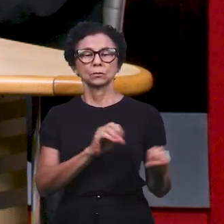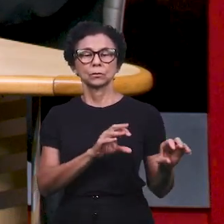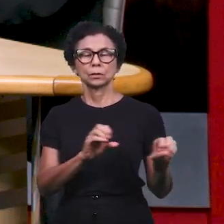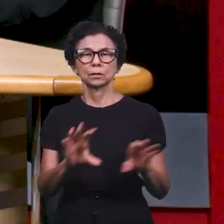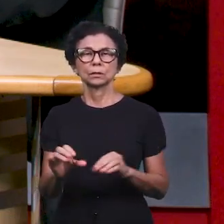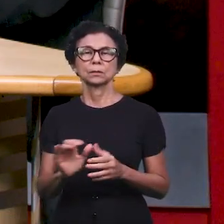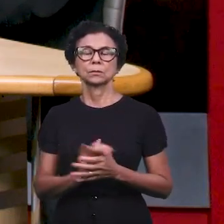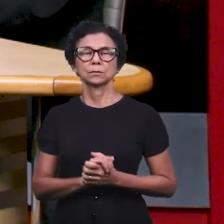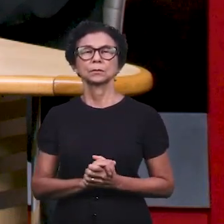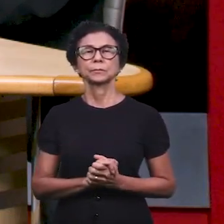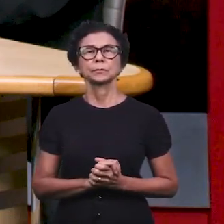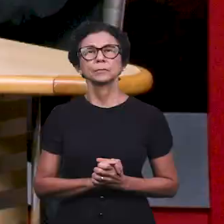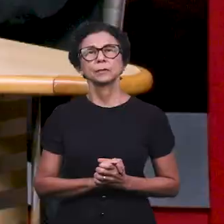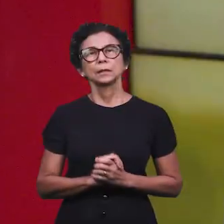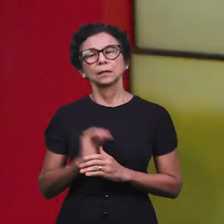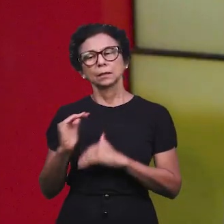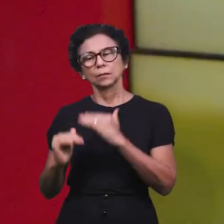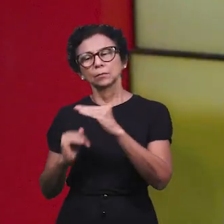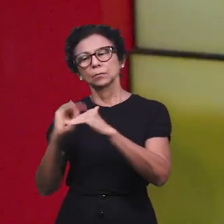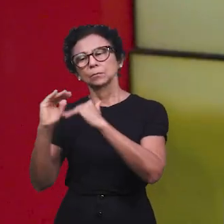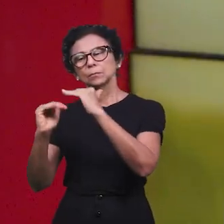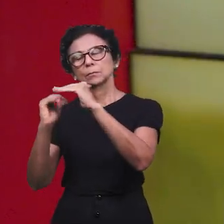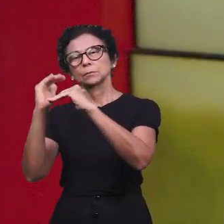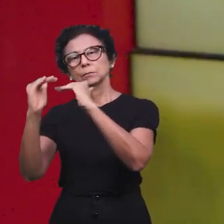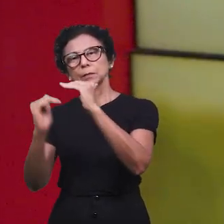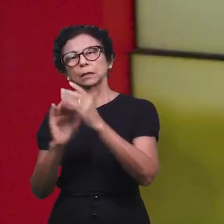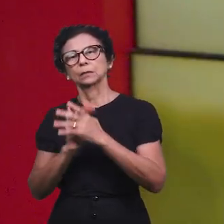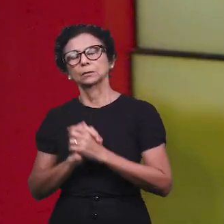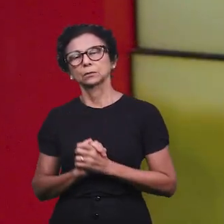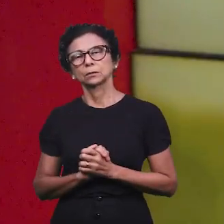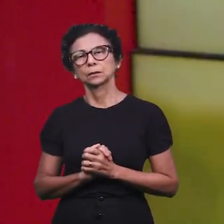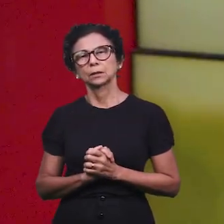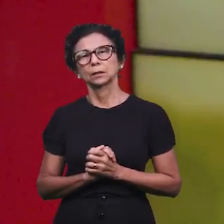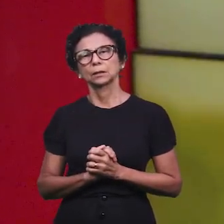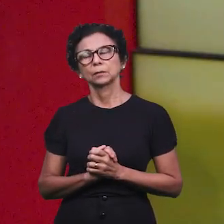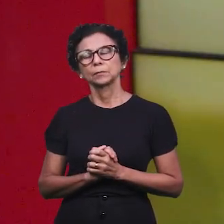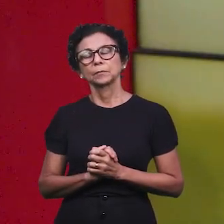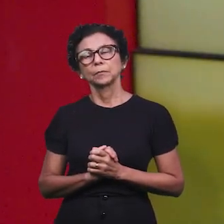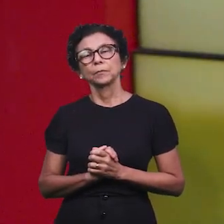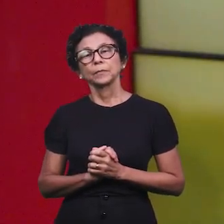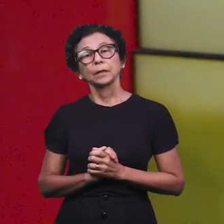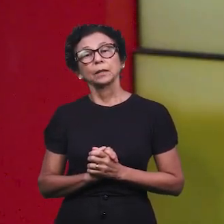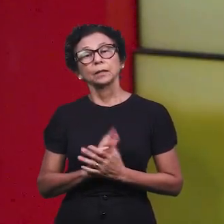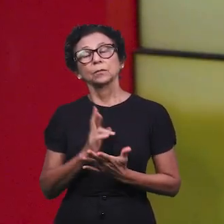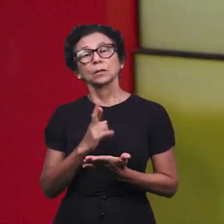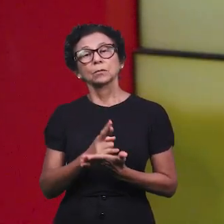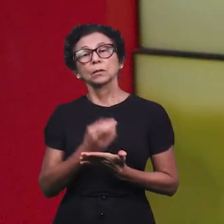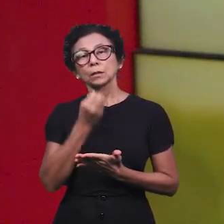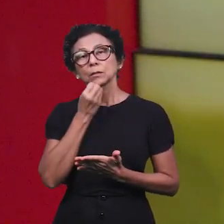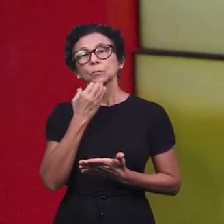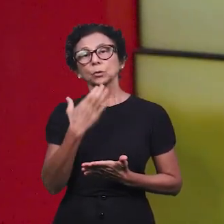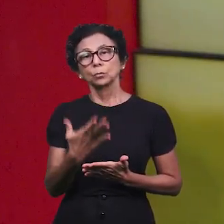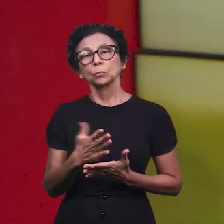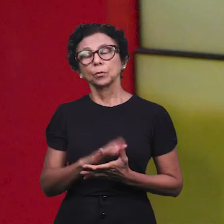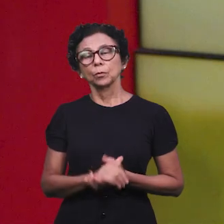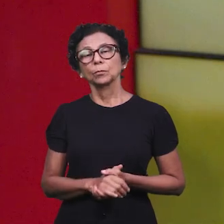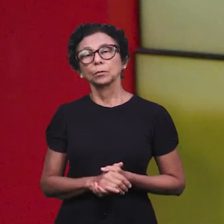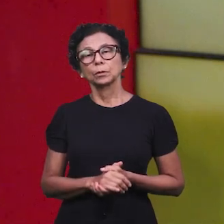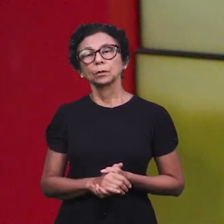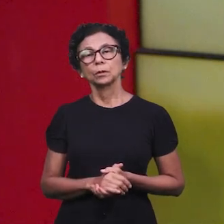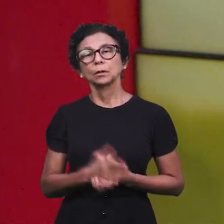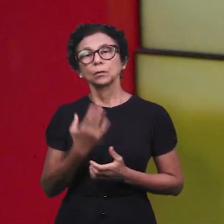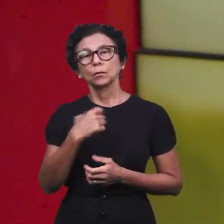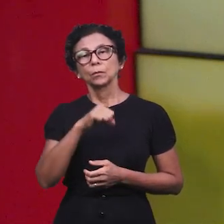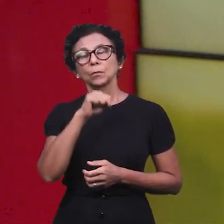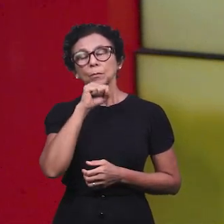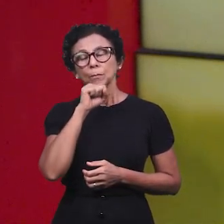é um plantio que você vai colher um dia. E o filho também vai colher. Ambos colherão,